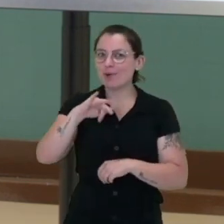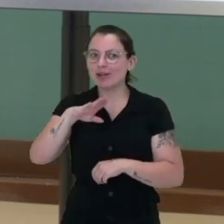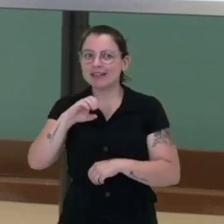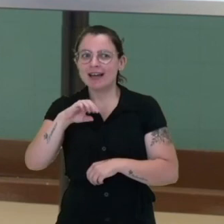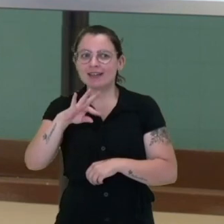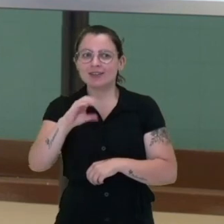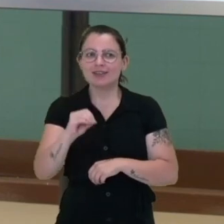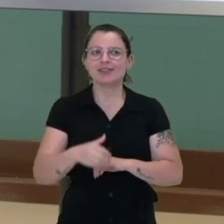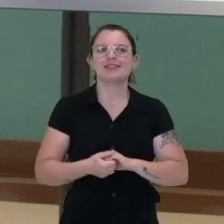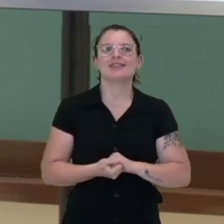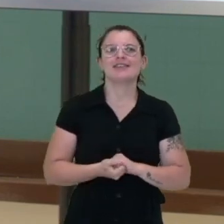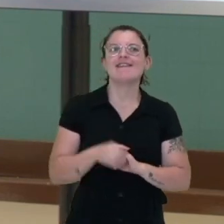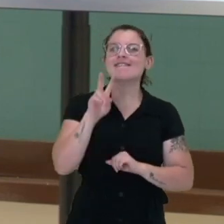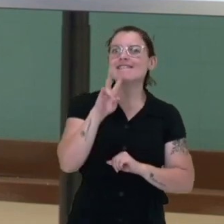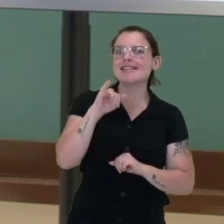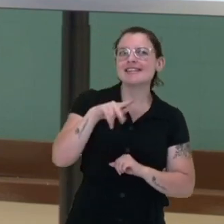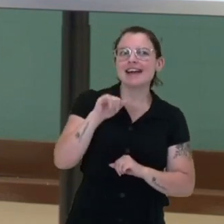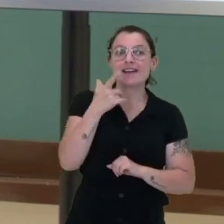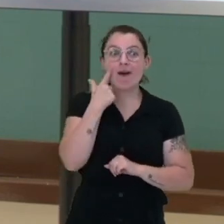que aconteceu.